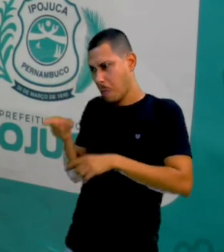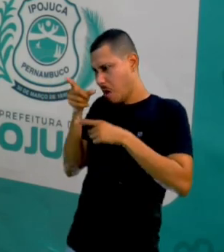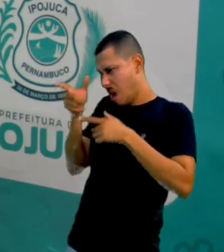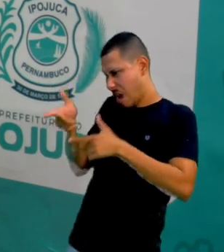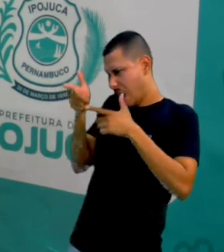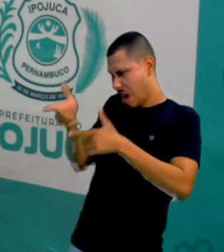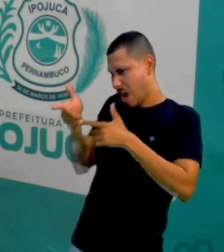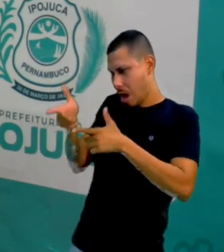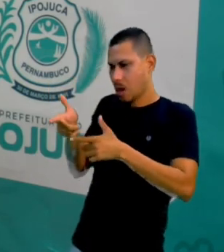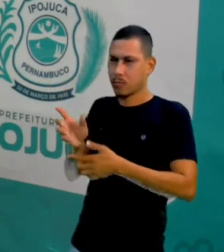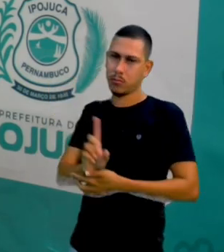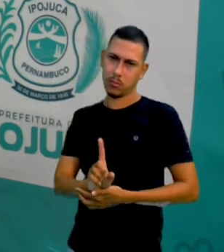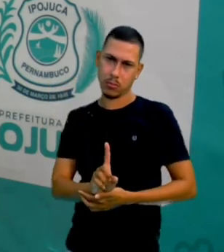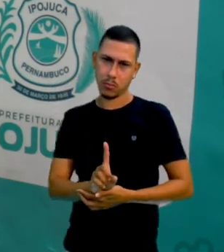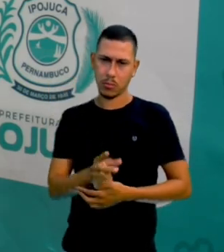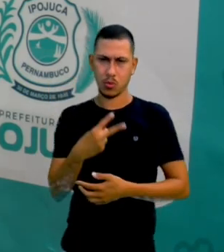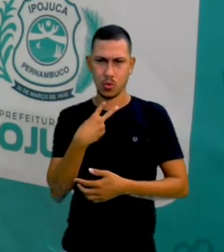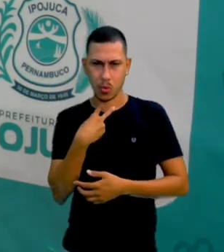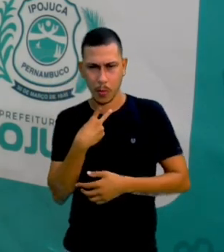você